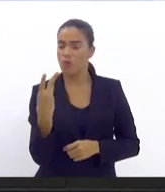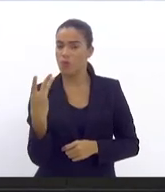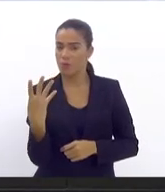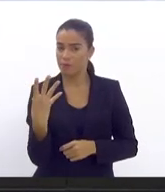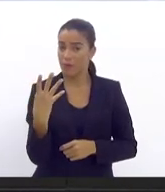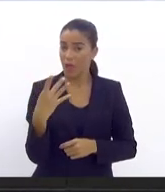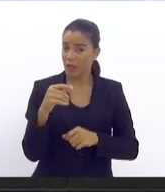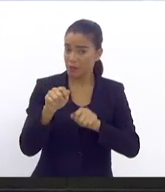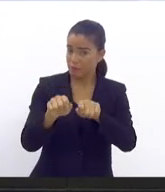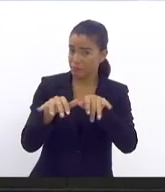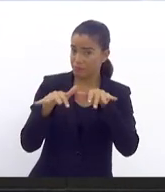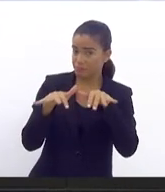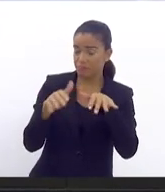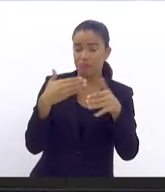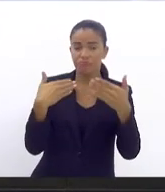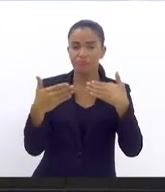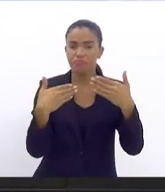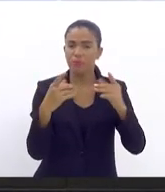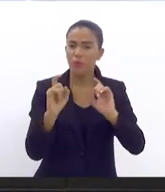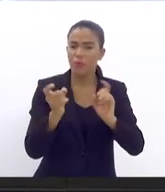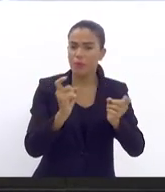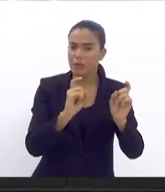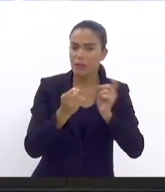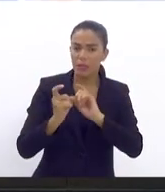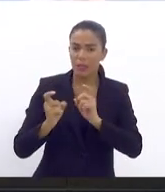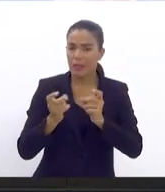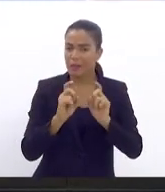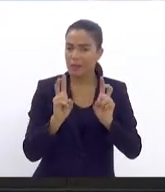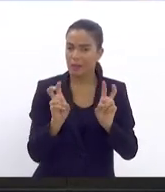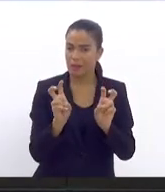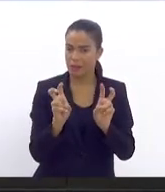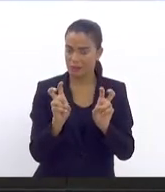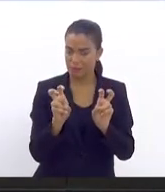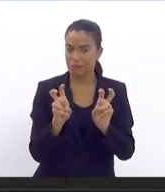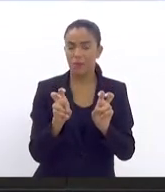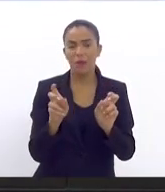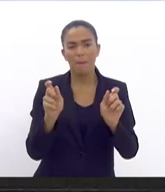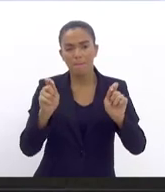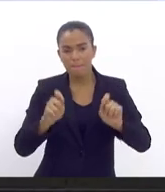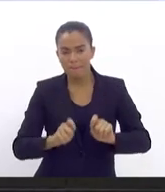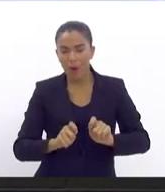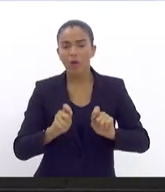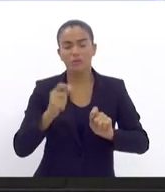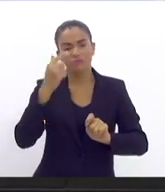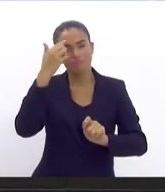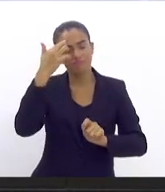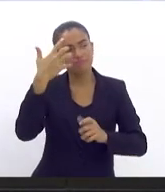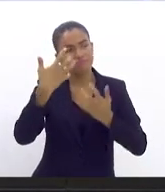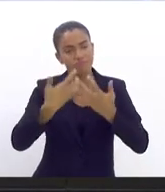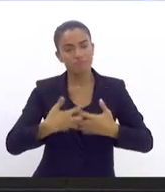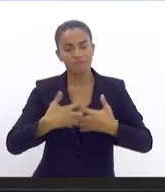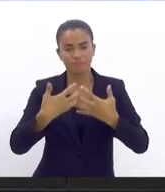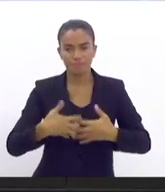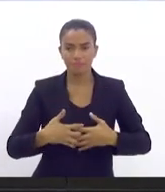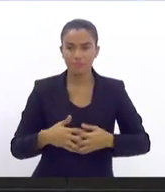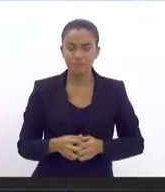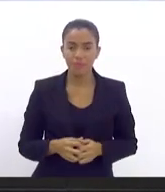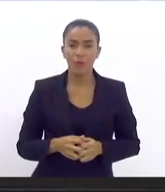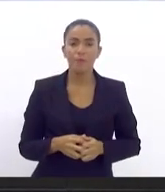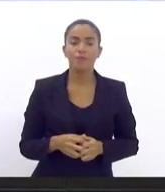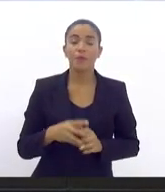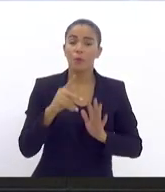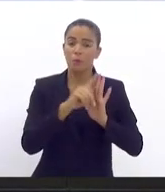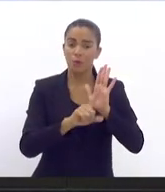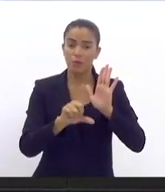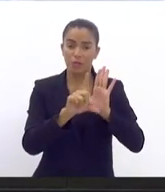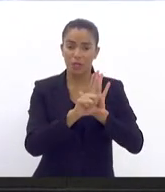ao plenário um tema que, ainda que a gente não chegue a uma conclusão hoje, mas para que a gente possa formar uma convicção sobre a matéria. Trata-se do